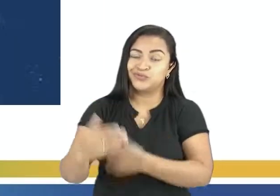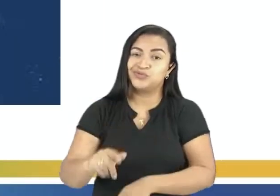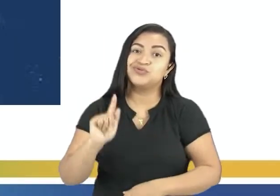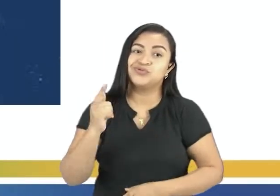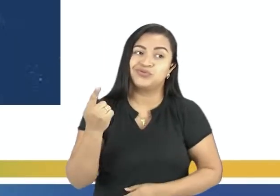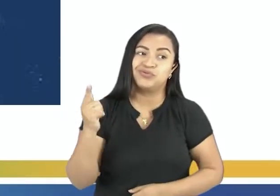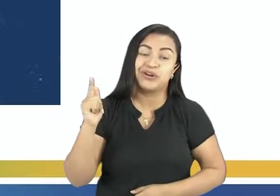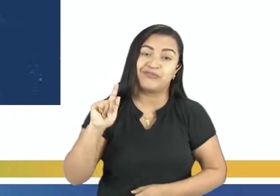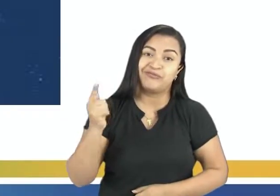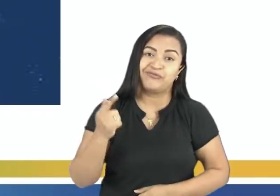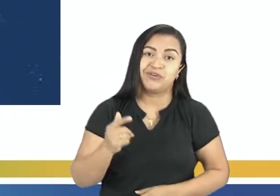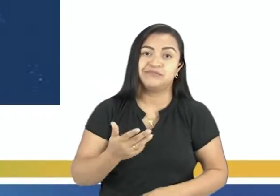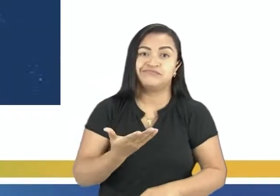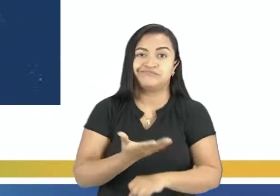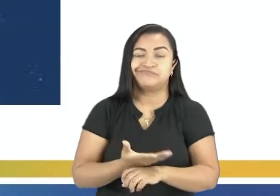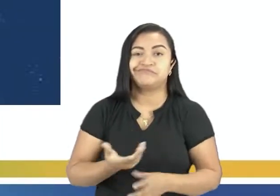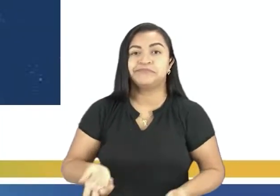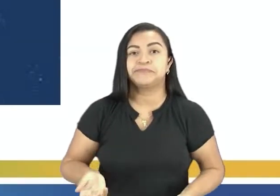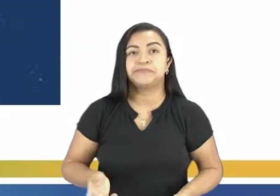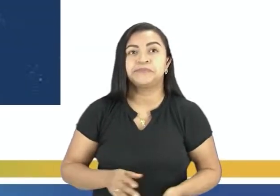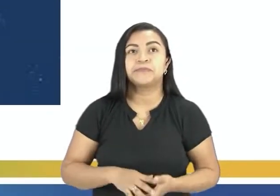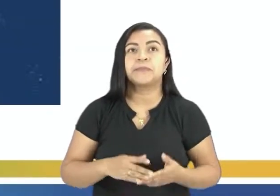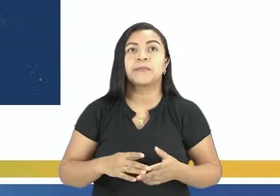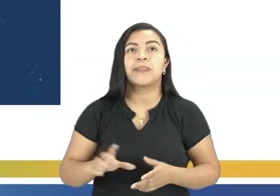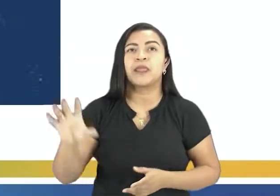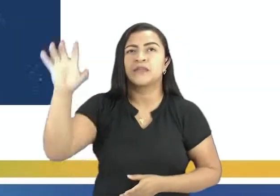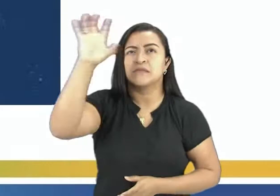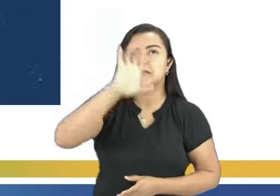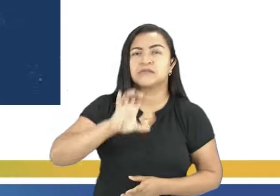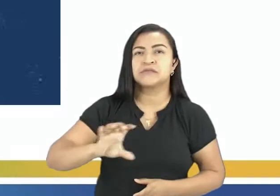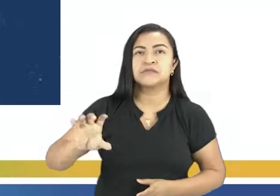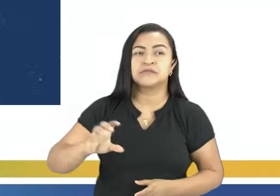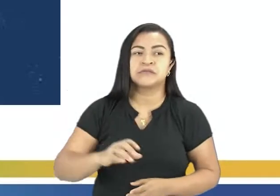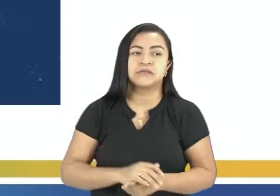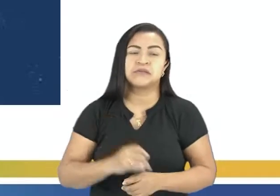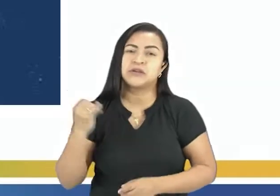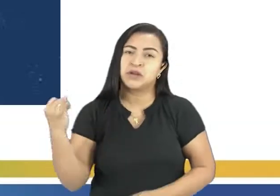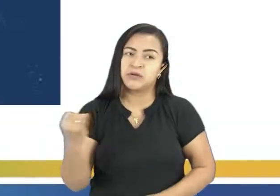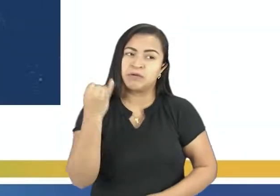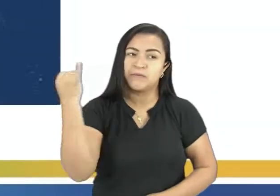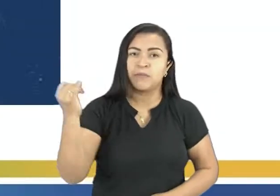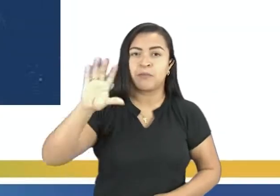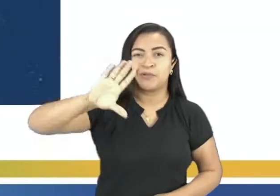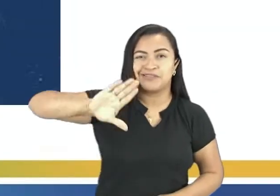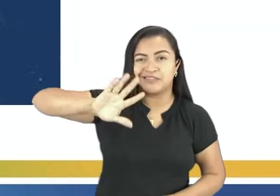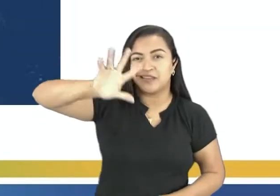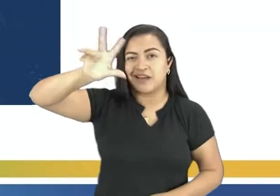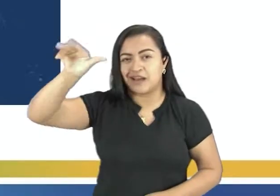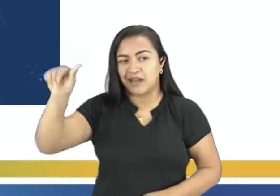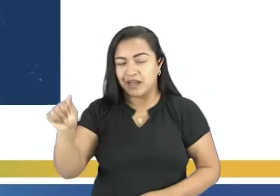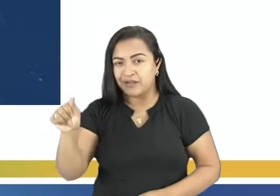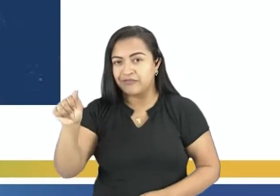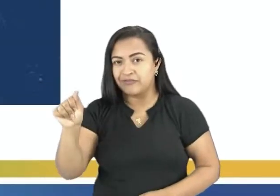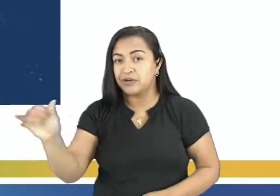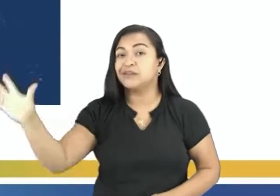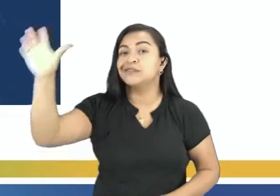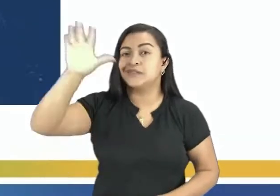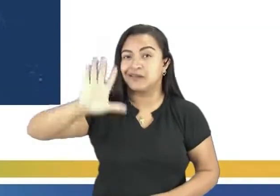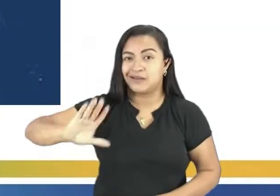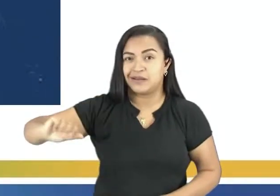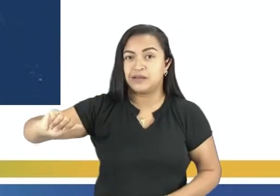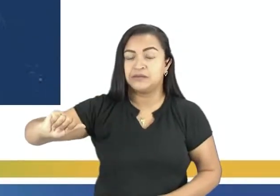Região importante, estrategicamente, é óbvio, né? Tem contato com a África, Ásia, aí tem contato também com a